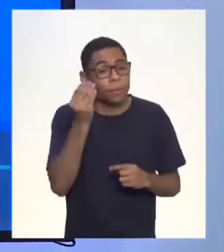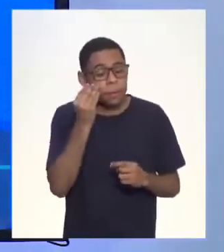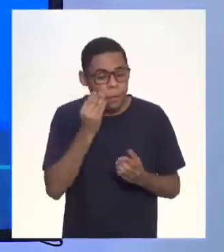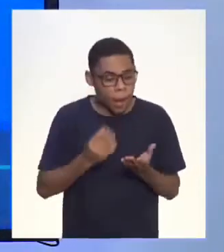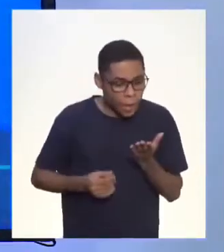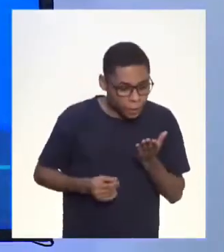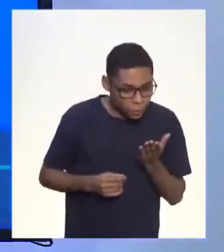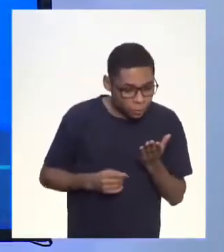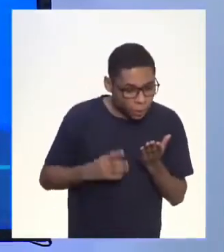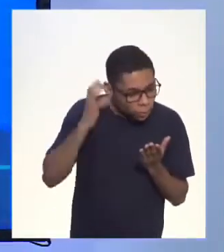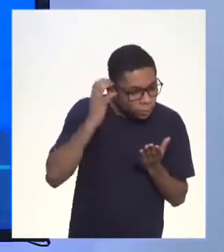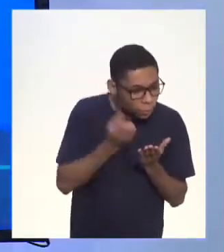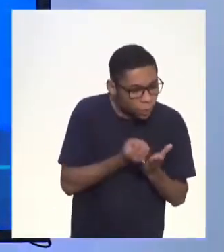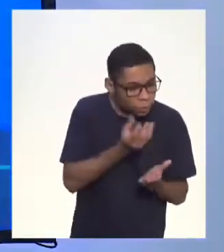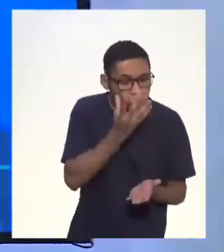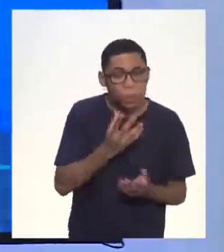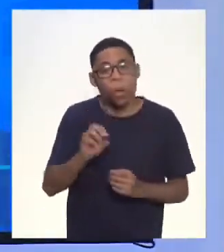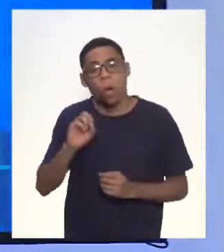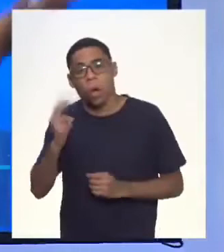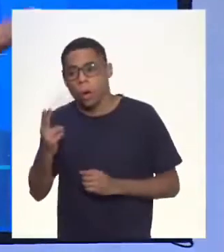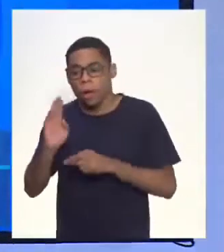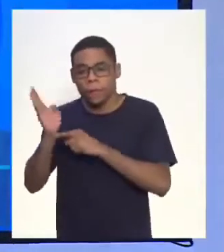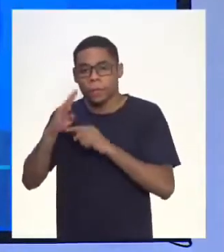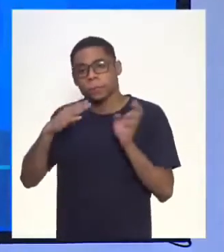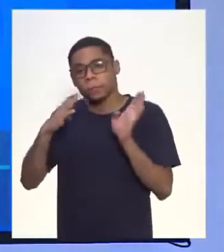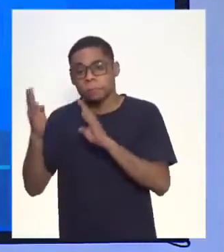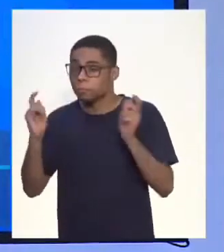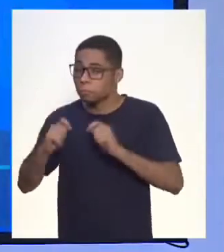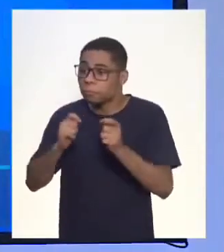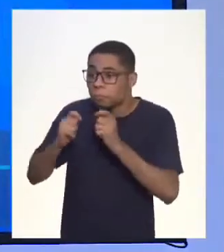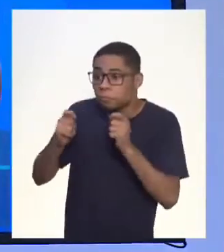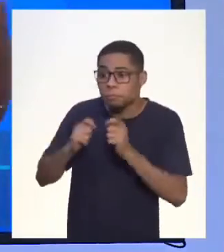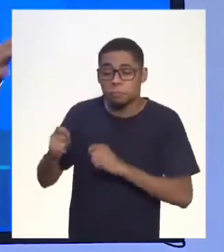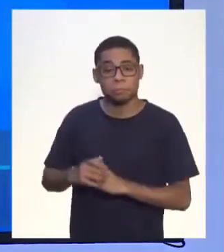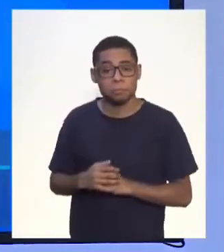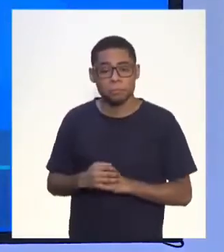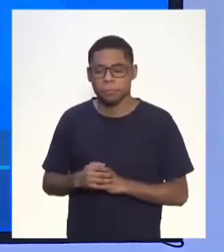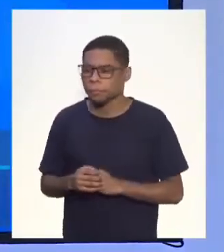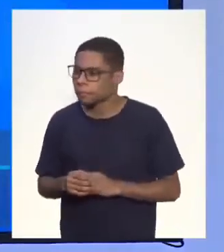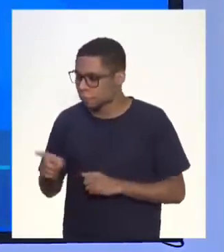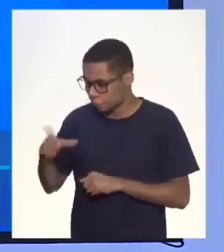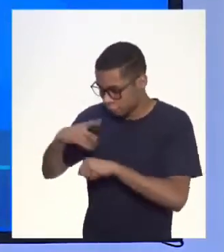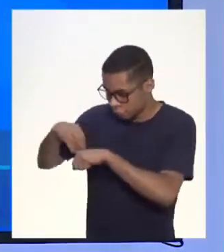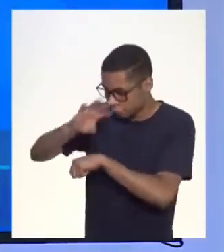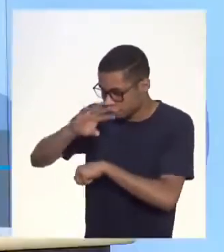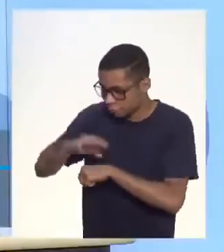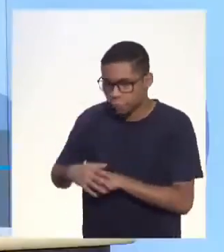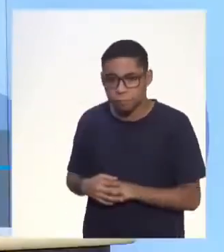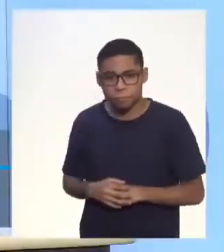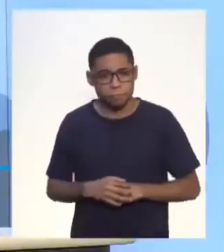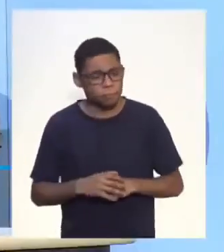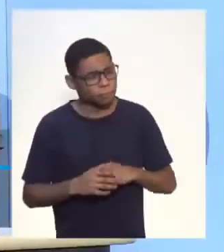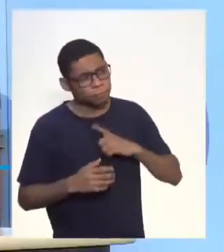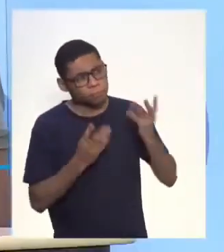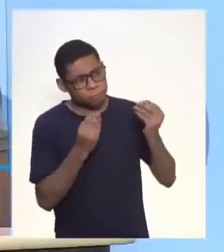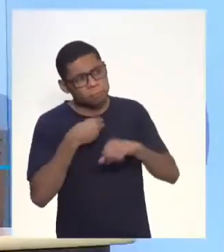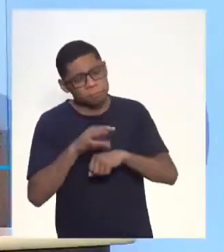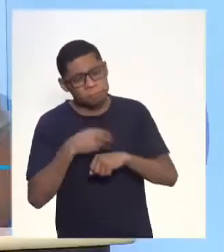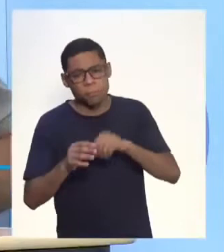agora a plataforma 3. Você tem alguma dica para passar para eles? O que você pode falar sobre isso? Bastante, mas